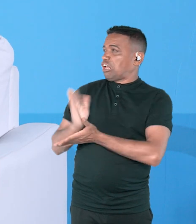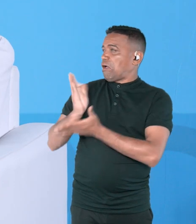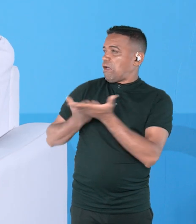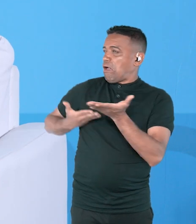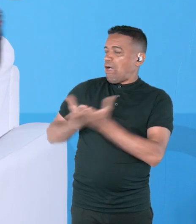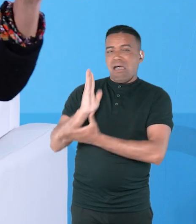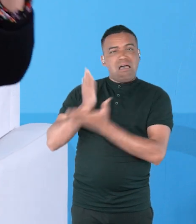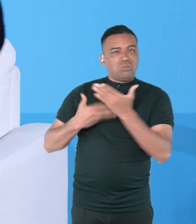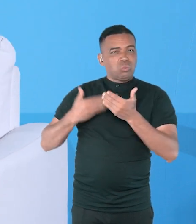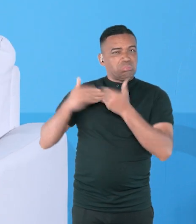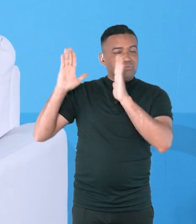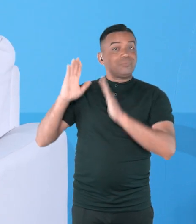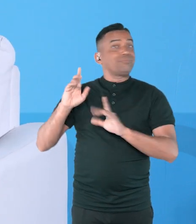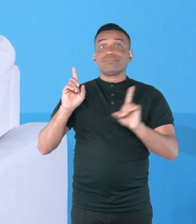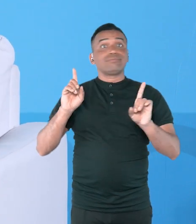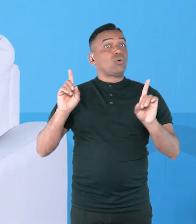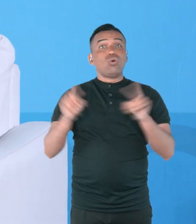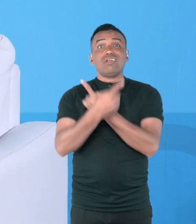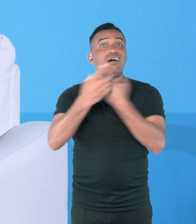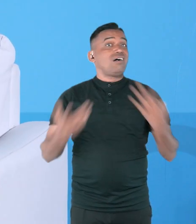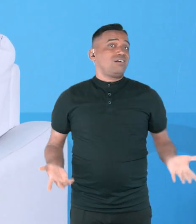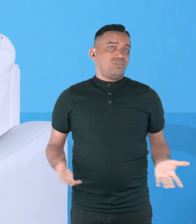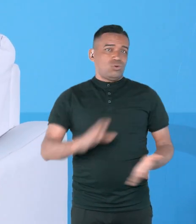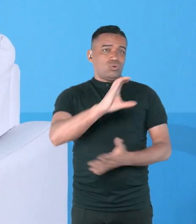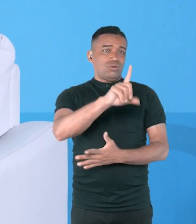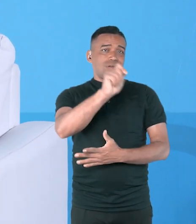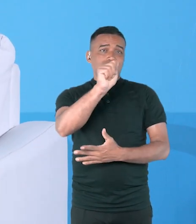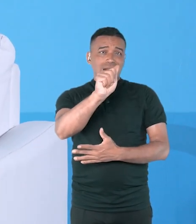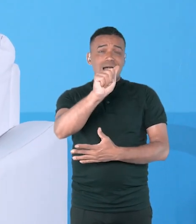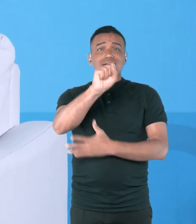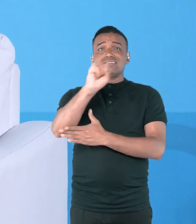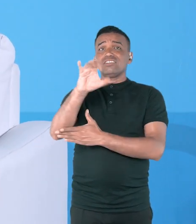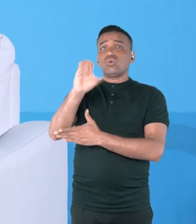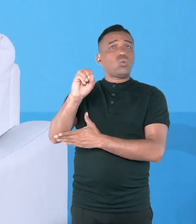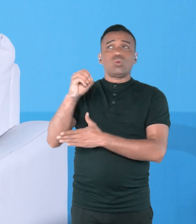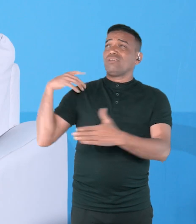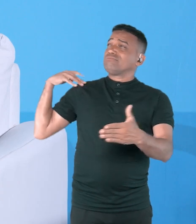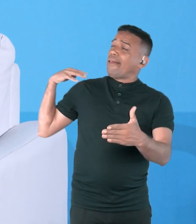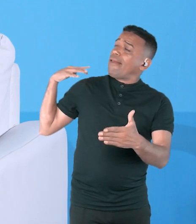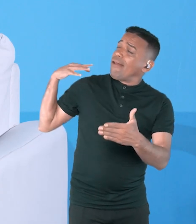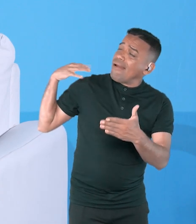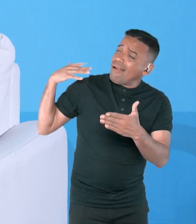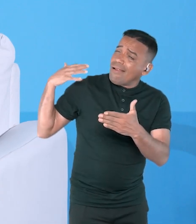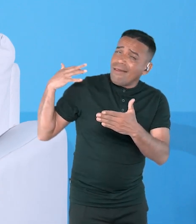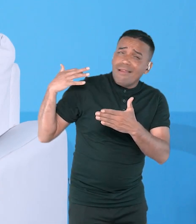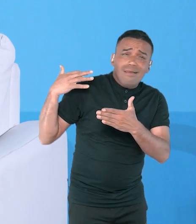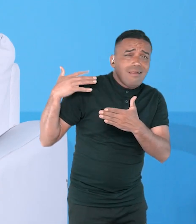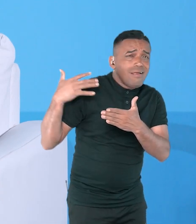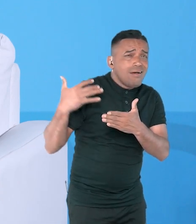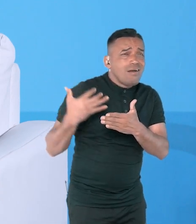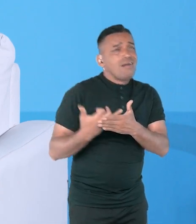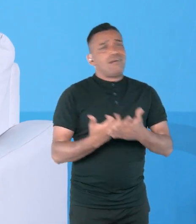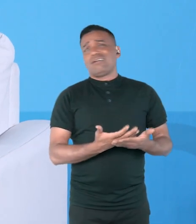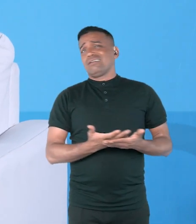é chato, é clássico, é chato. Muito pelo contrário, o clássico atravessou os tempos, porque ele carrega os